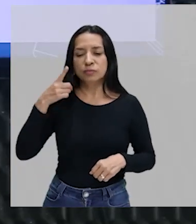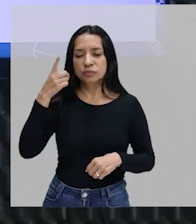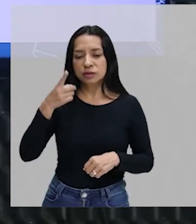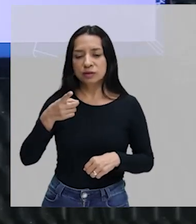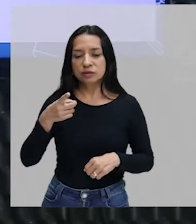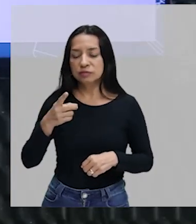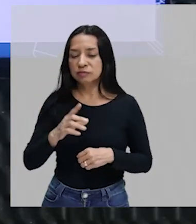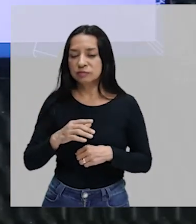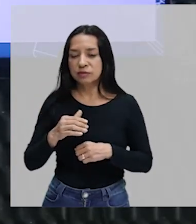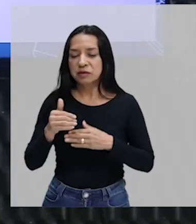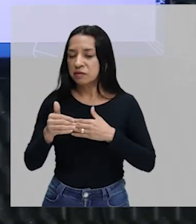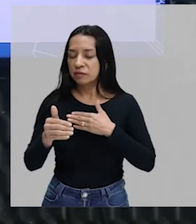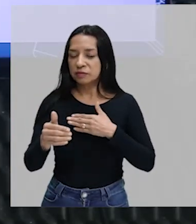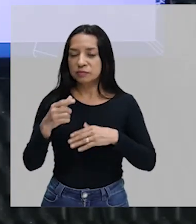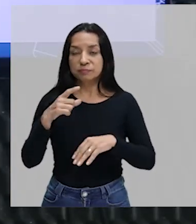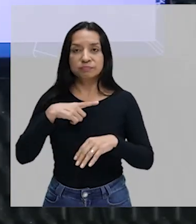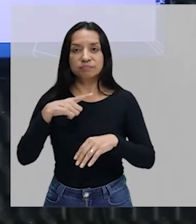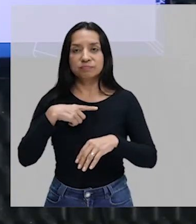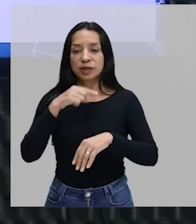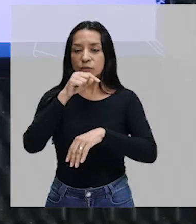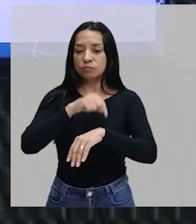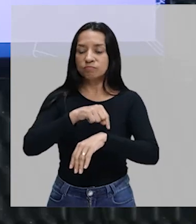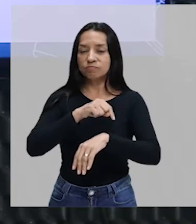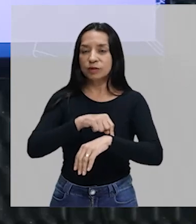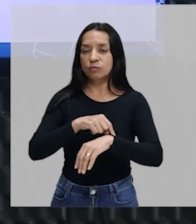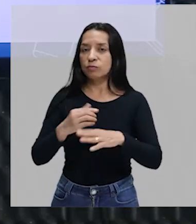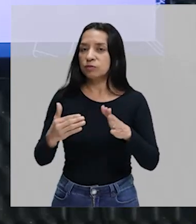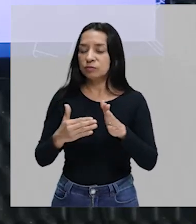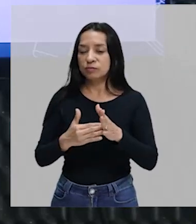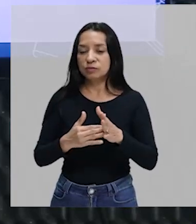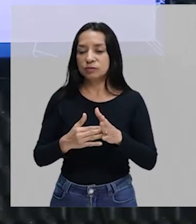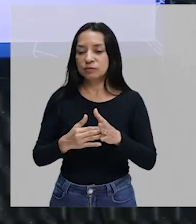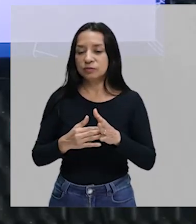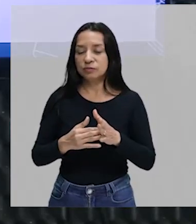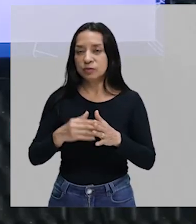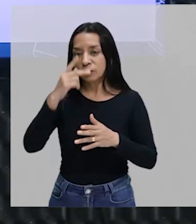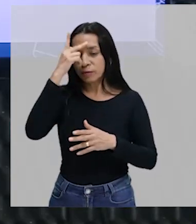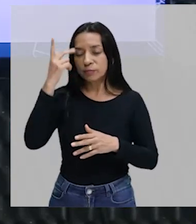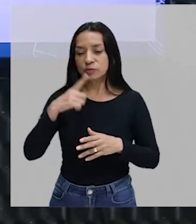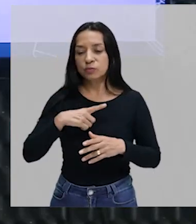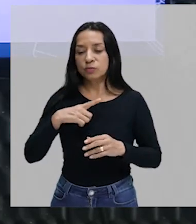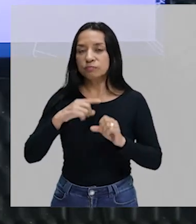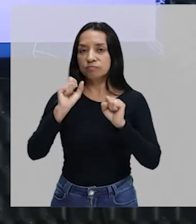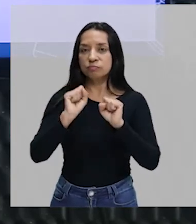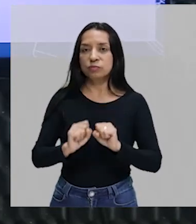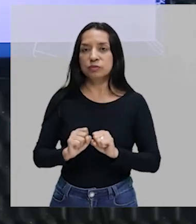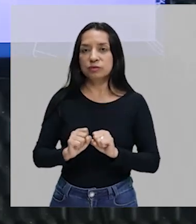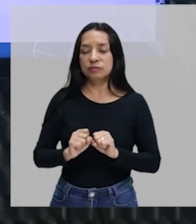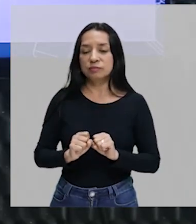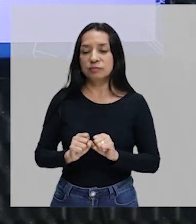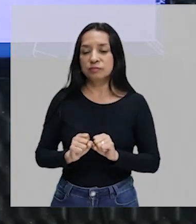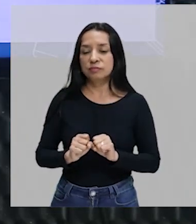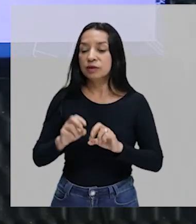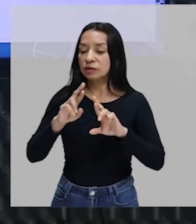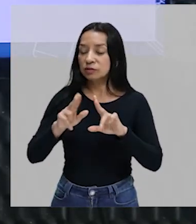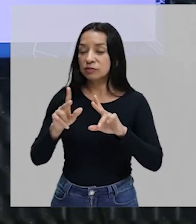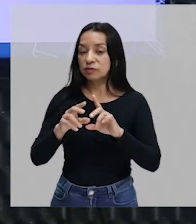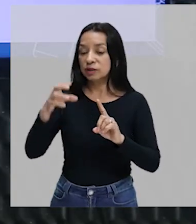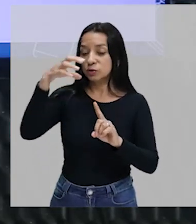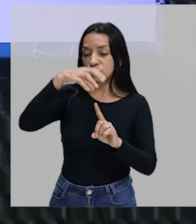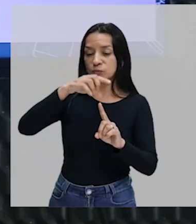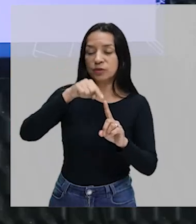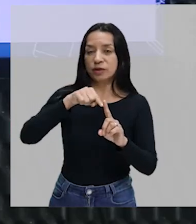senador, e tem um tempo limite que essa pessoa passa no poder. Diferente do rei, que passa a vida toda sendo